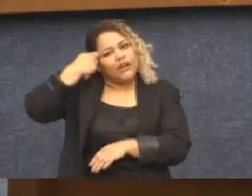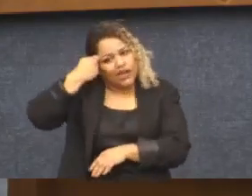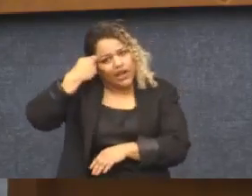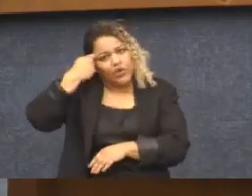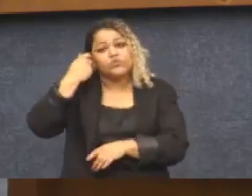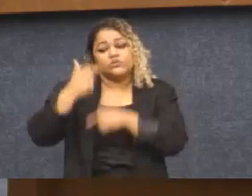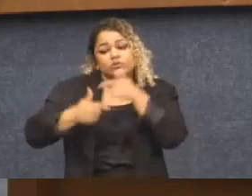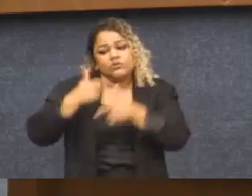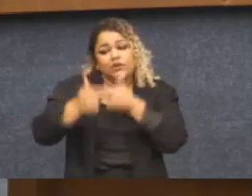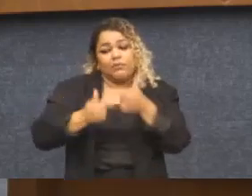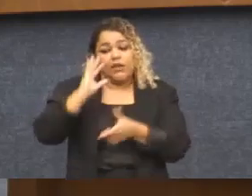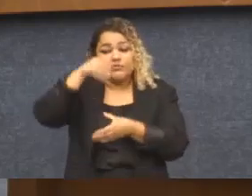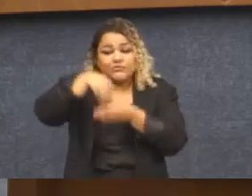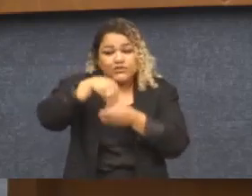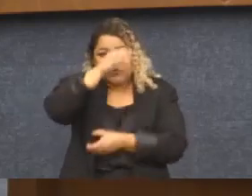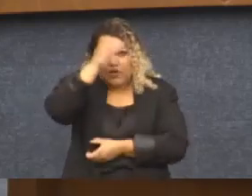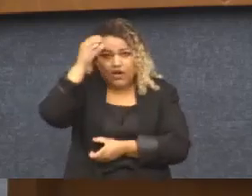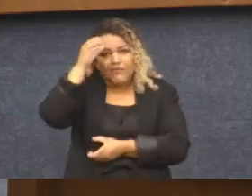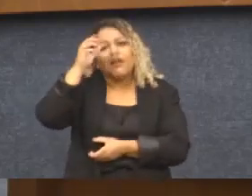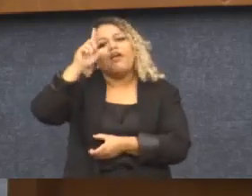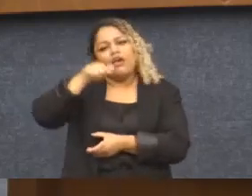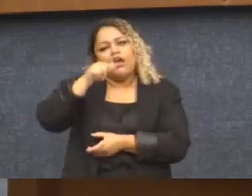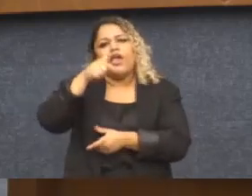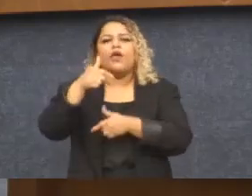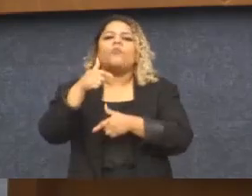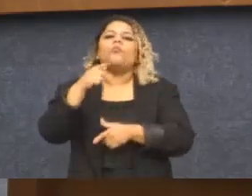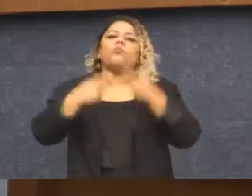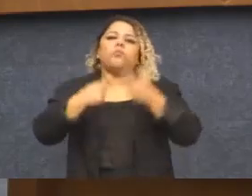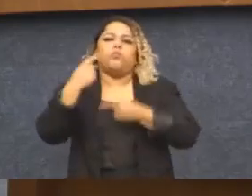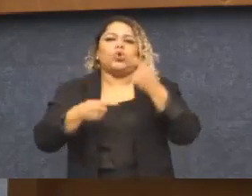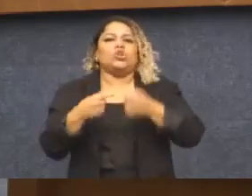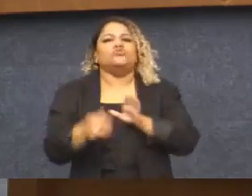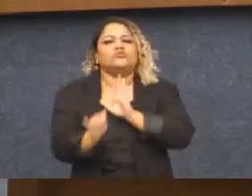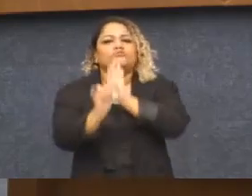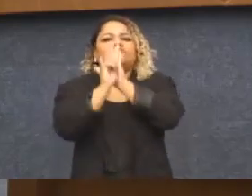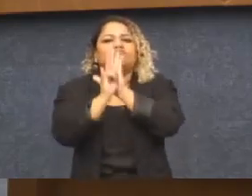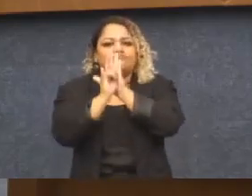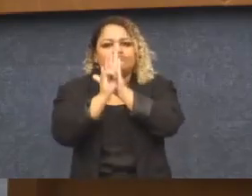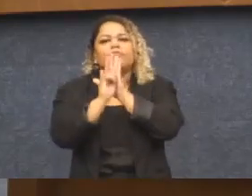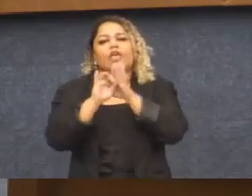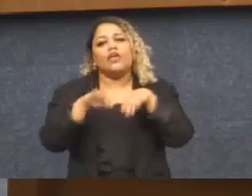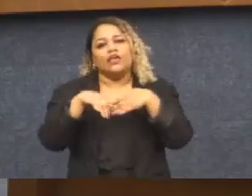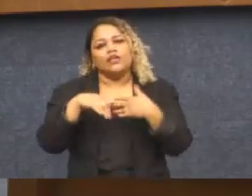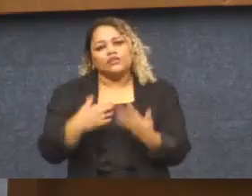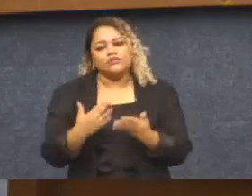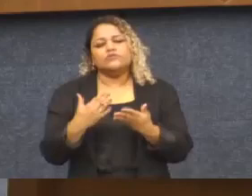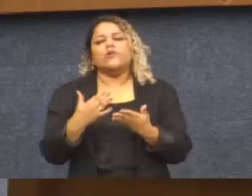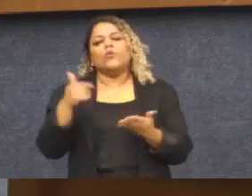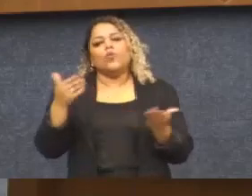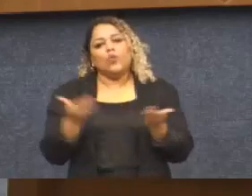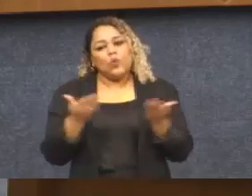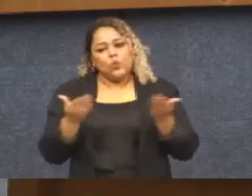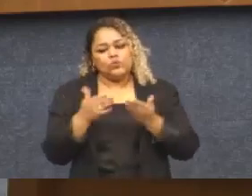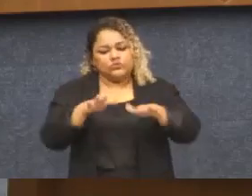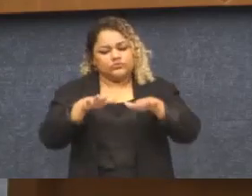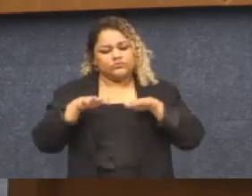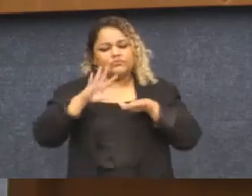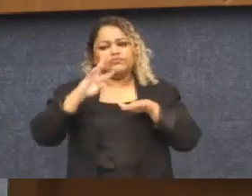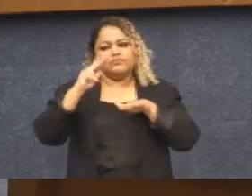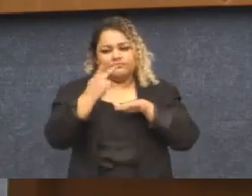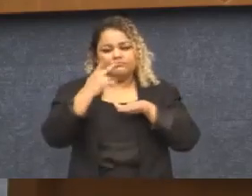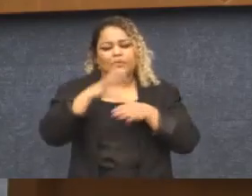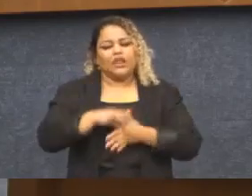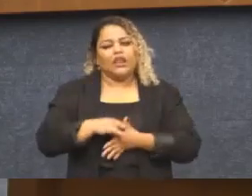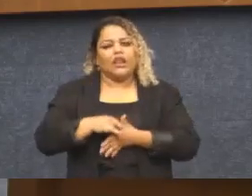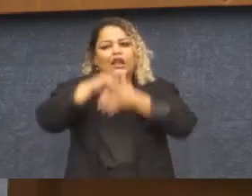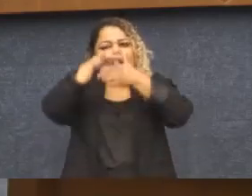afirmativa. E hoje, ao aprovar esse projeto de resolução, eu acredito que o Parlamento de Belo Horizonte lidera demais